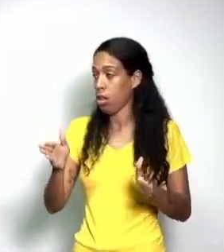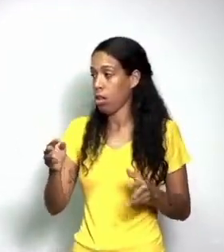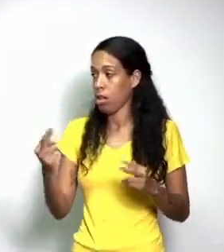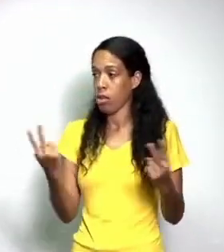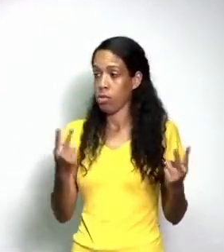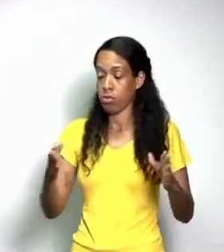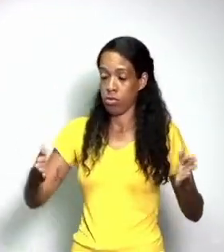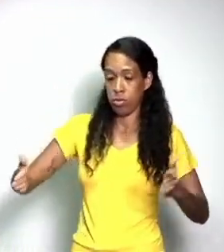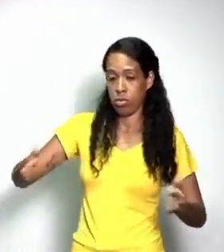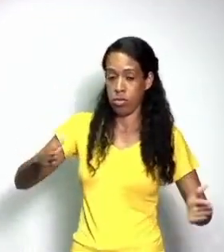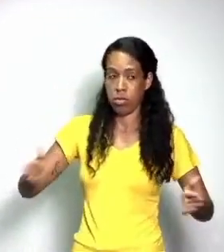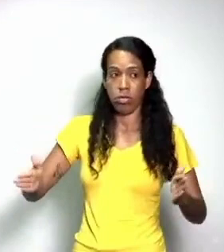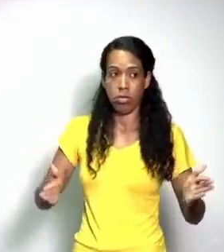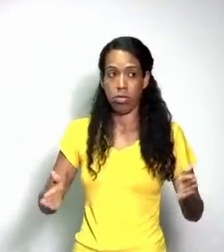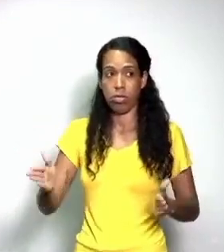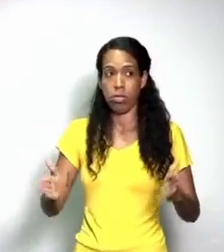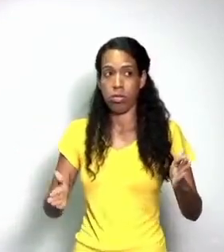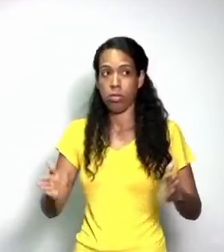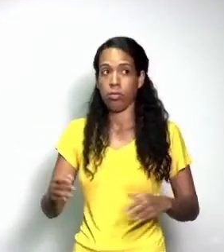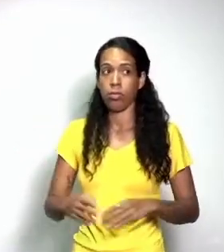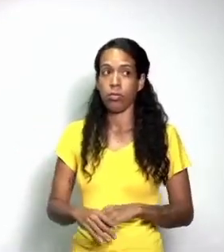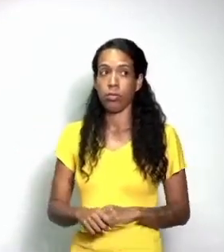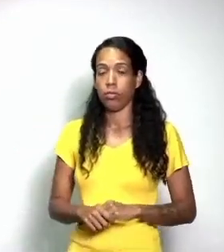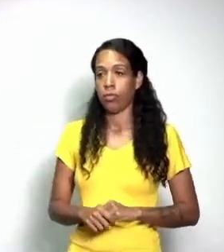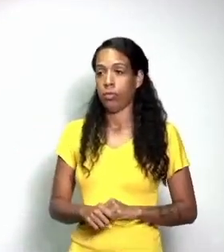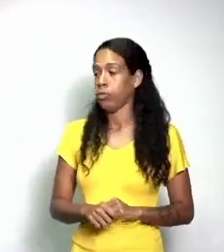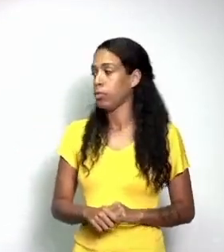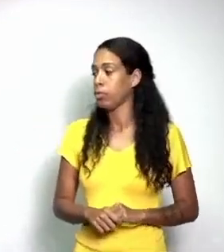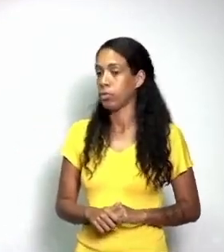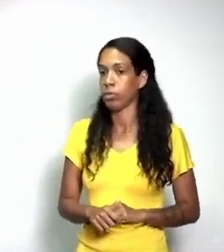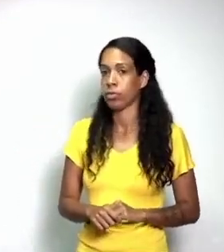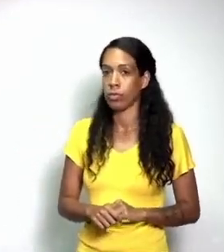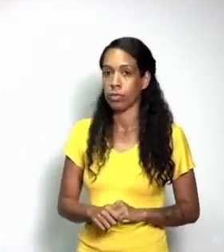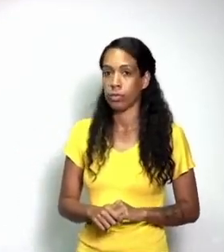duas laterais, tanto aqui quanto ali. Eu vou virar para você.